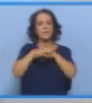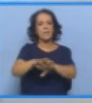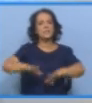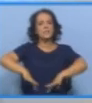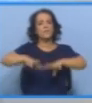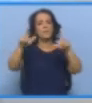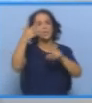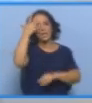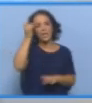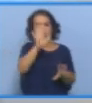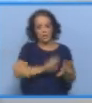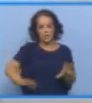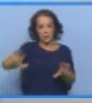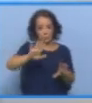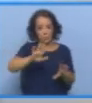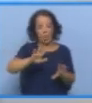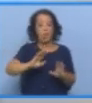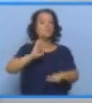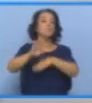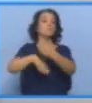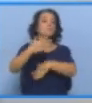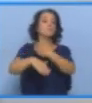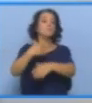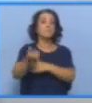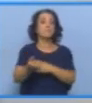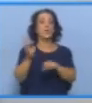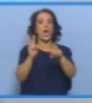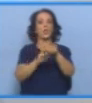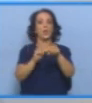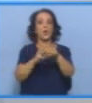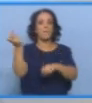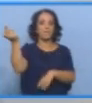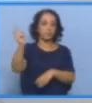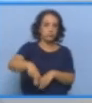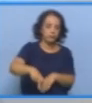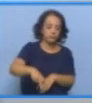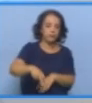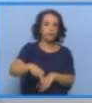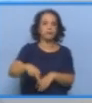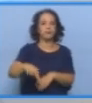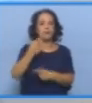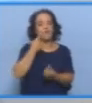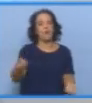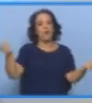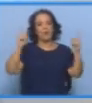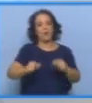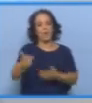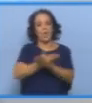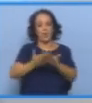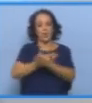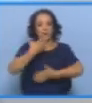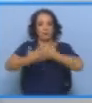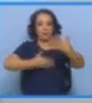depois nasceu, ou se criaram as condições para a outra Europa aparecer e relançar o tecido, ou reconstruir o tecido económico